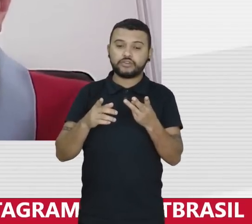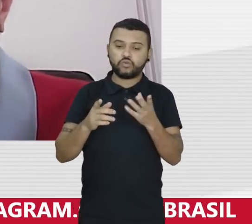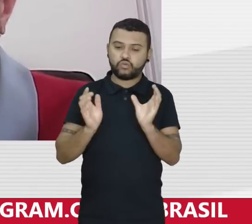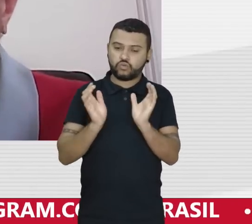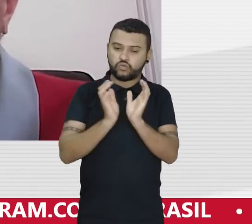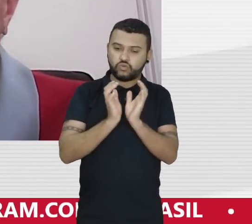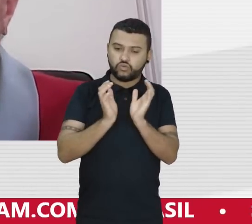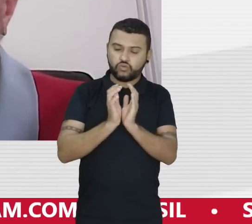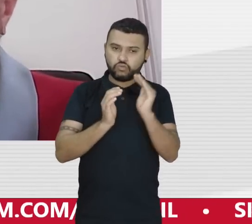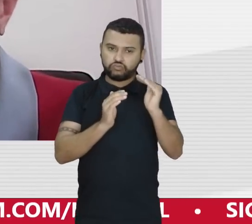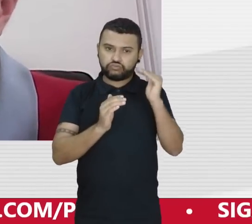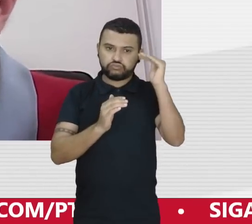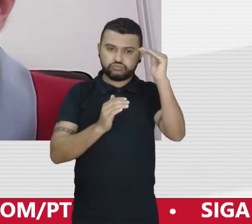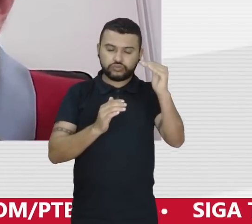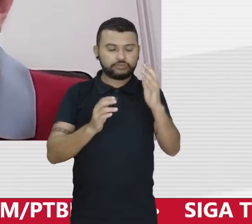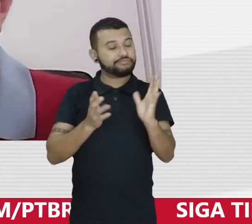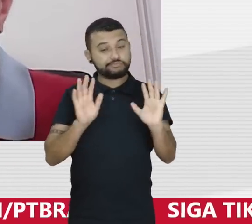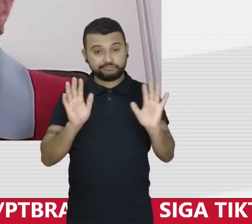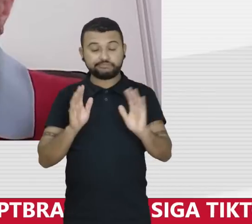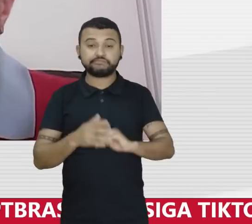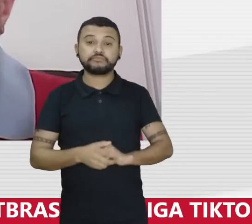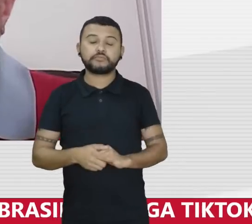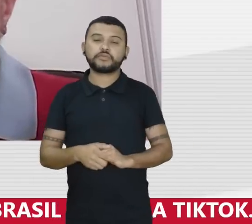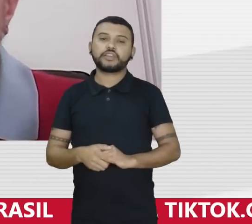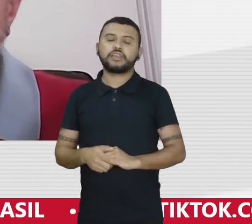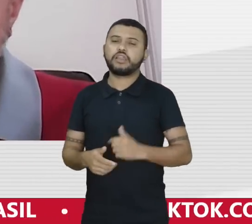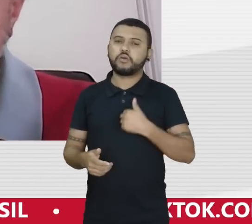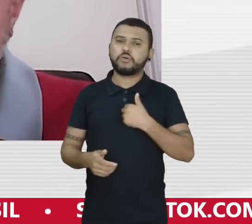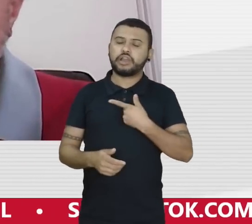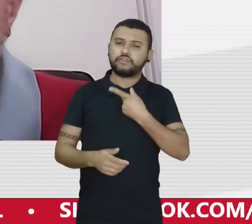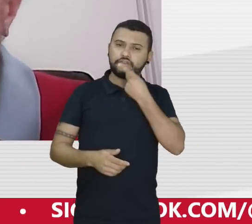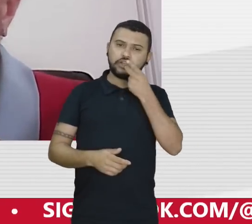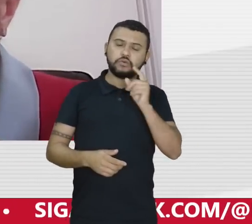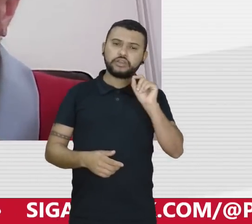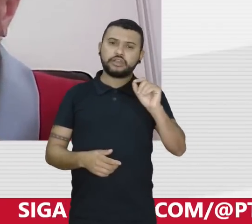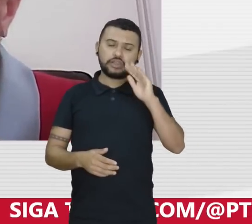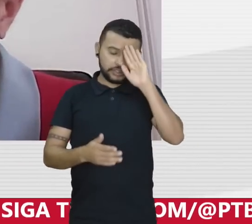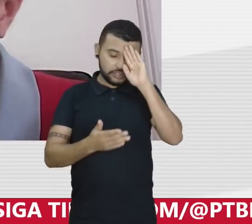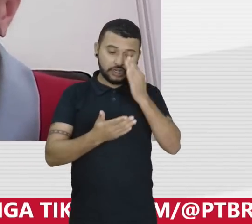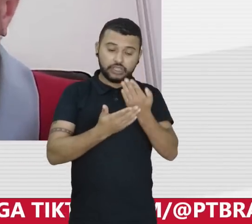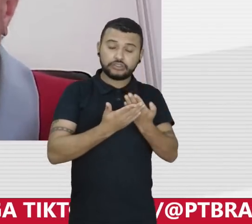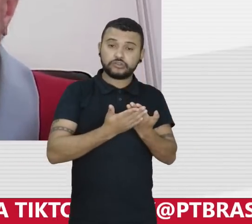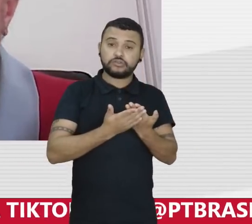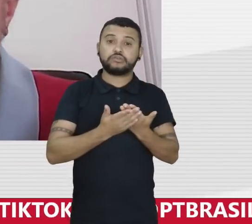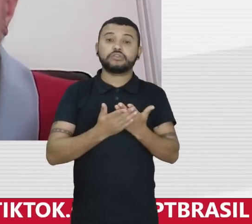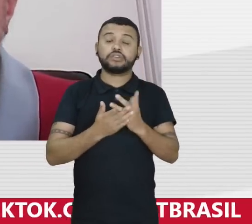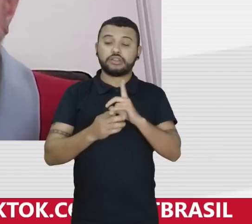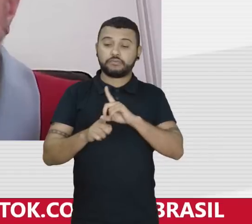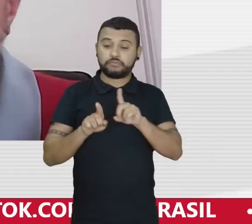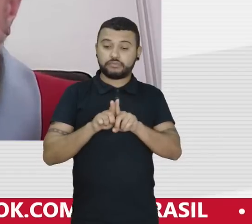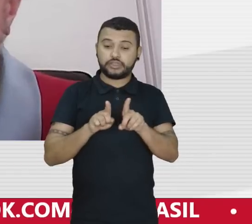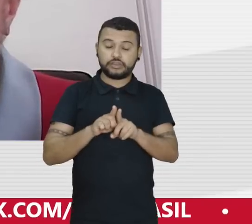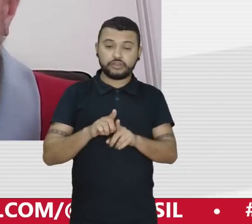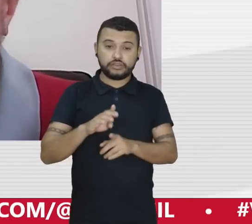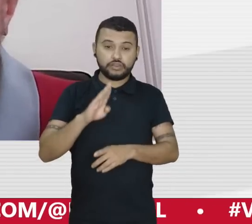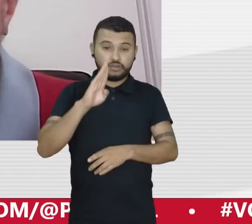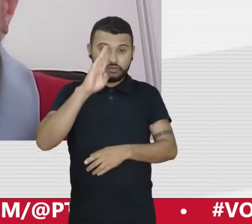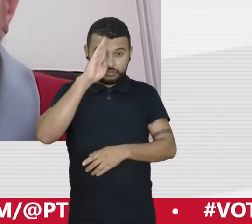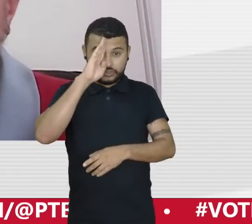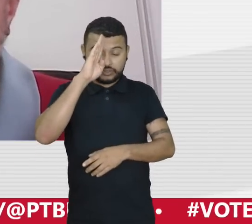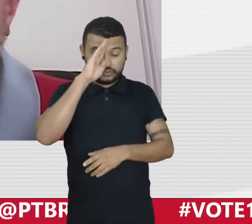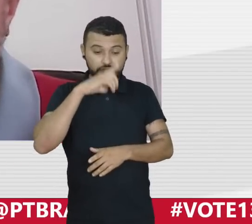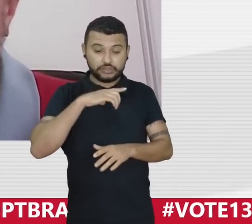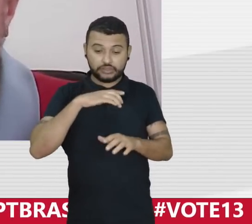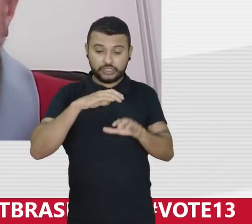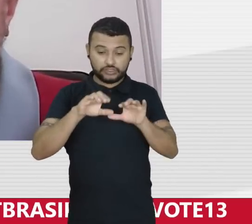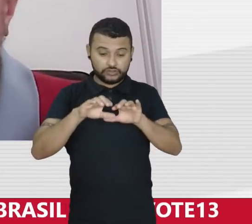né, nas estatais, etc. Agora, eu acredito que as Forças Armadas estão hoje divididas entre